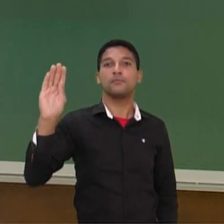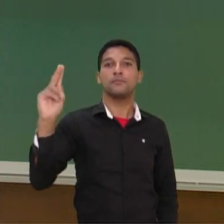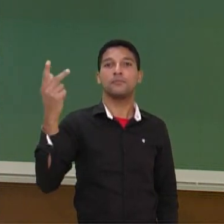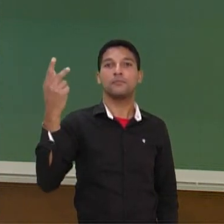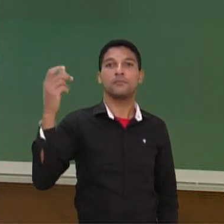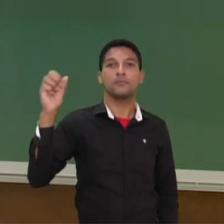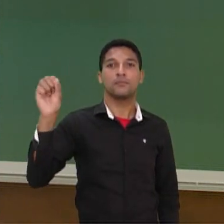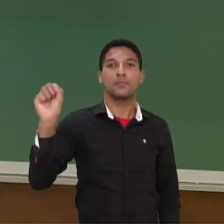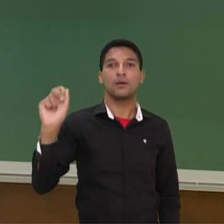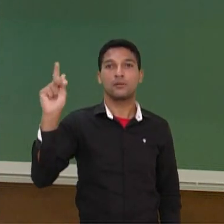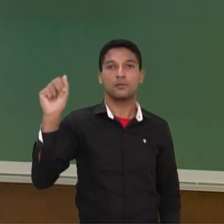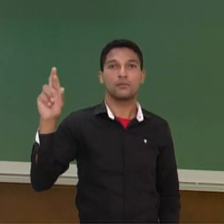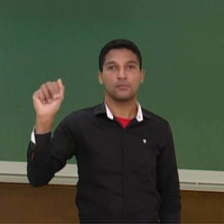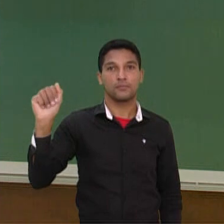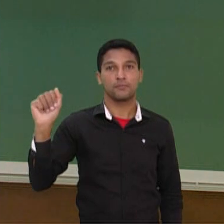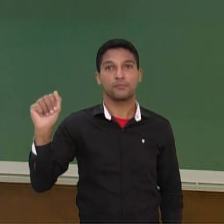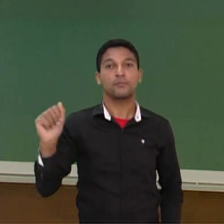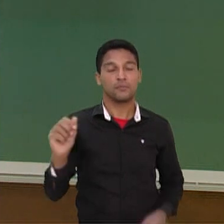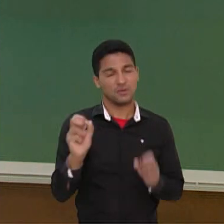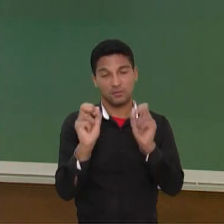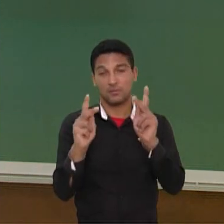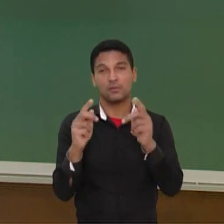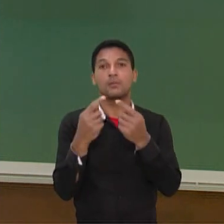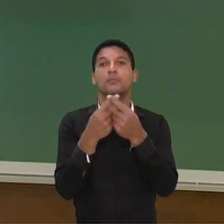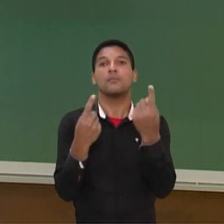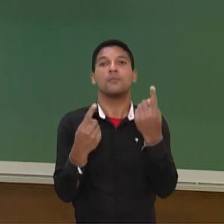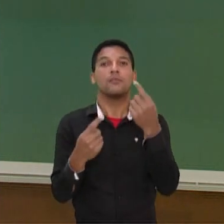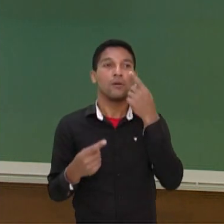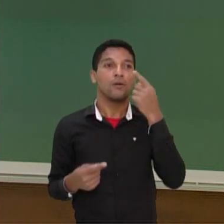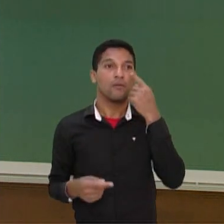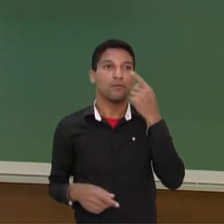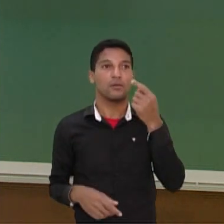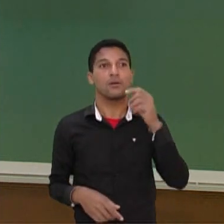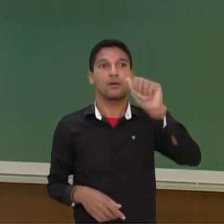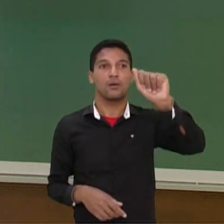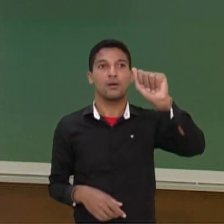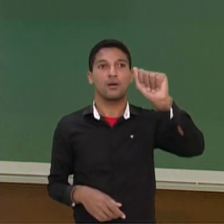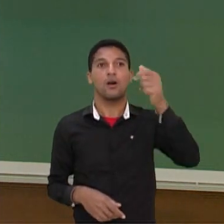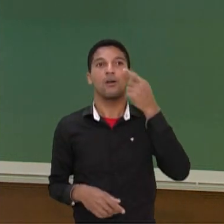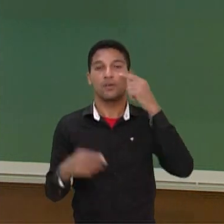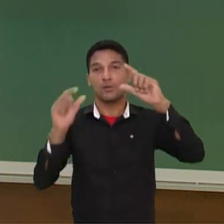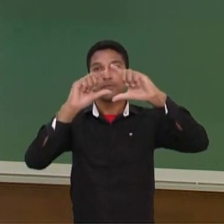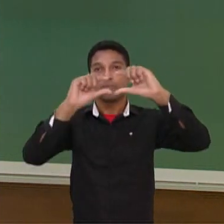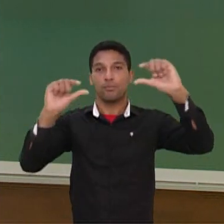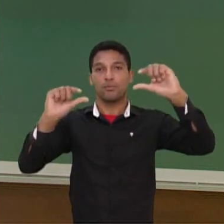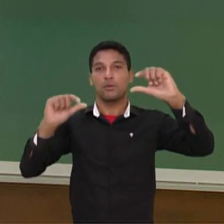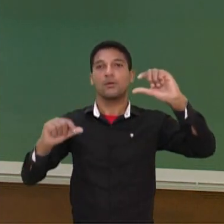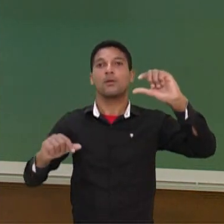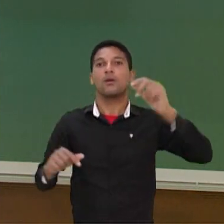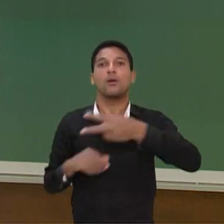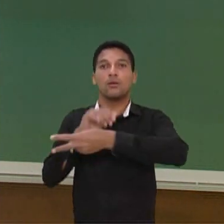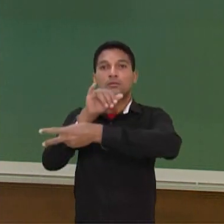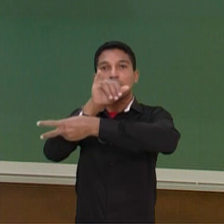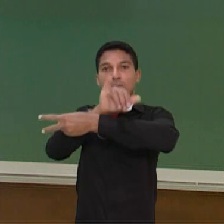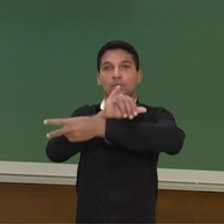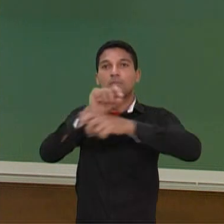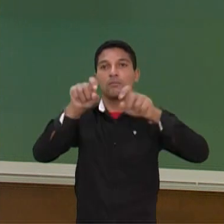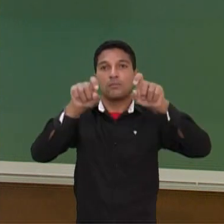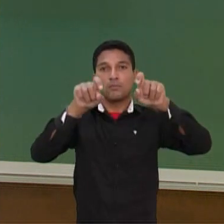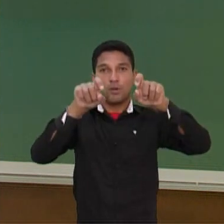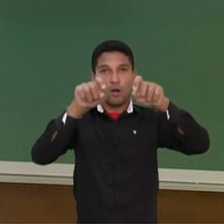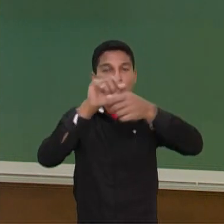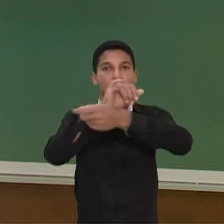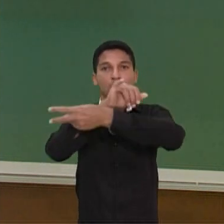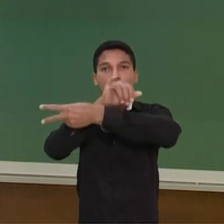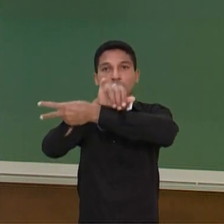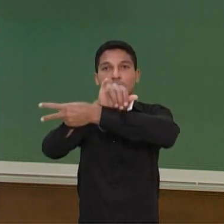a x² mais 4x menos 5. Vamos ver se é isso mesmo? Né? É essa aí mesmo. Daí para determinar o número de produtos